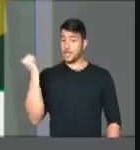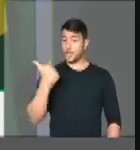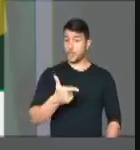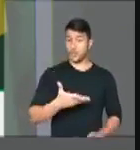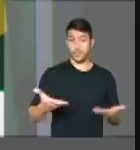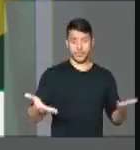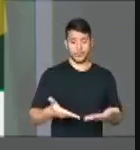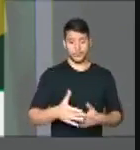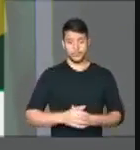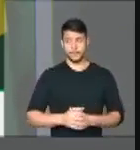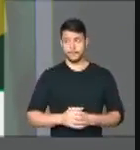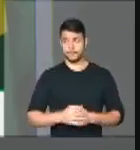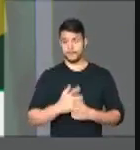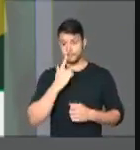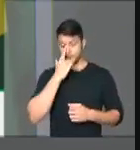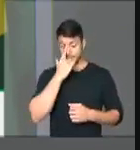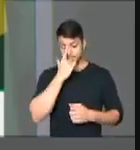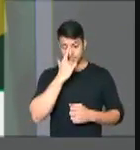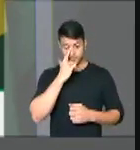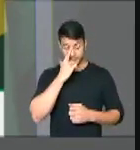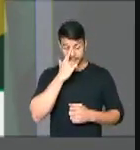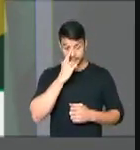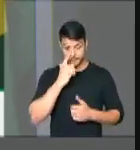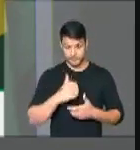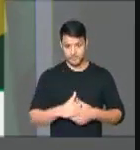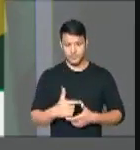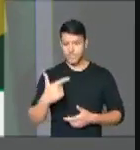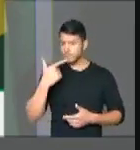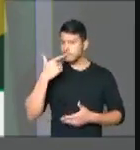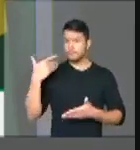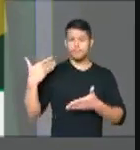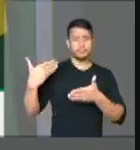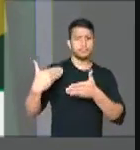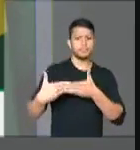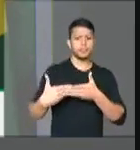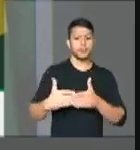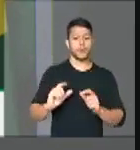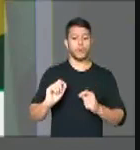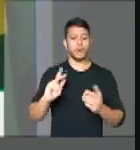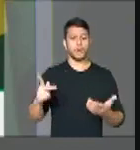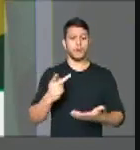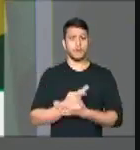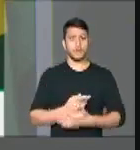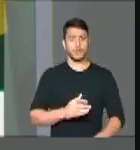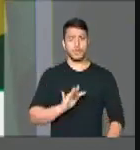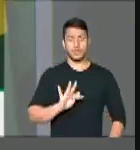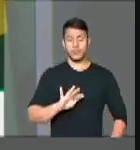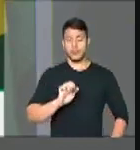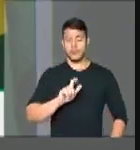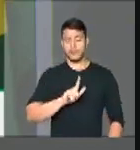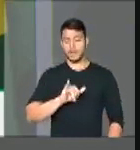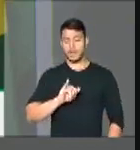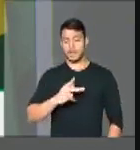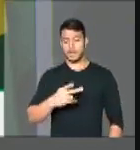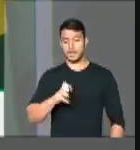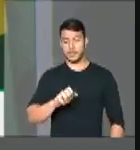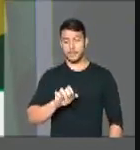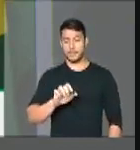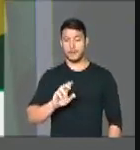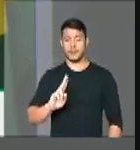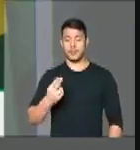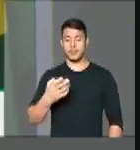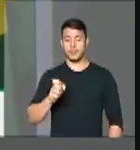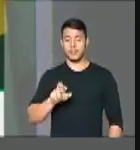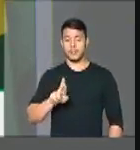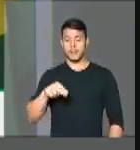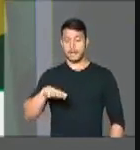vivendo. Eu, recentemente, se eu não me engano, foi o Felipe Hermes do Sputnik que comentou: